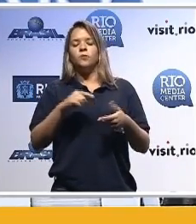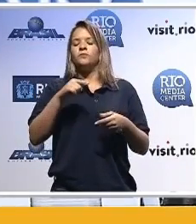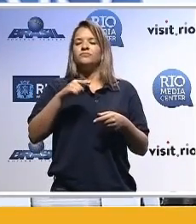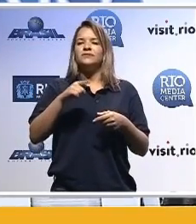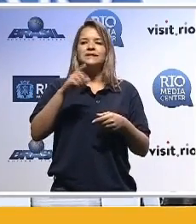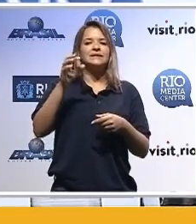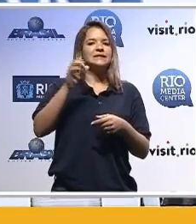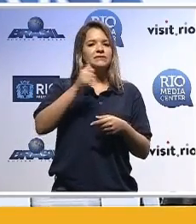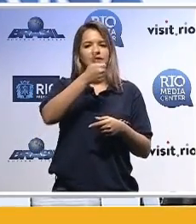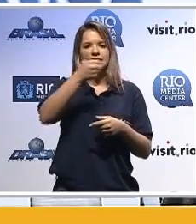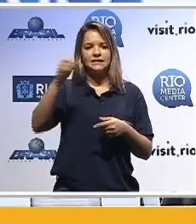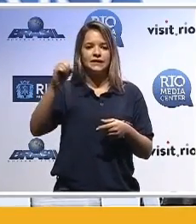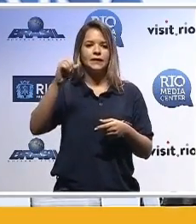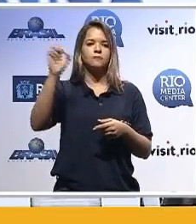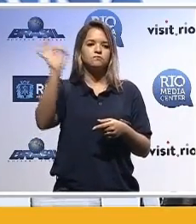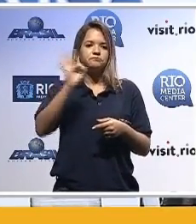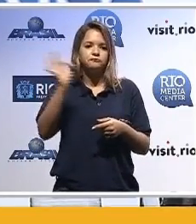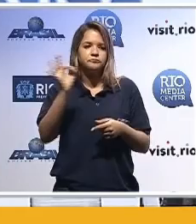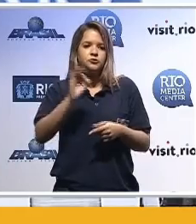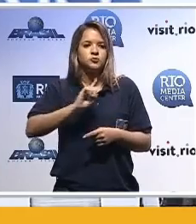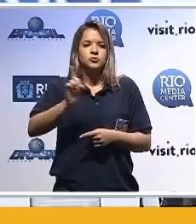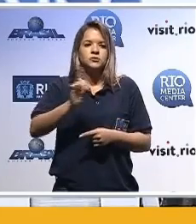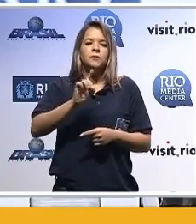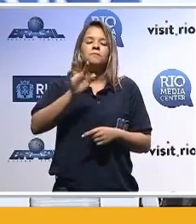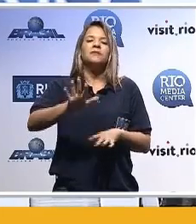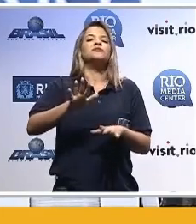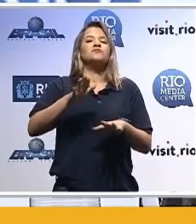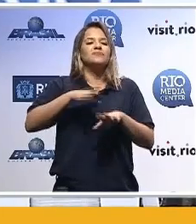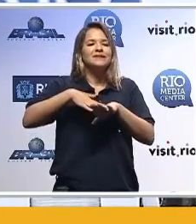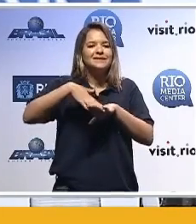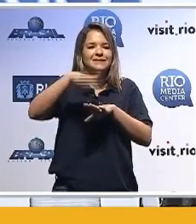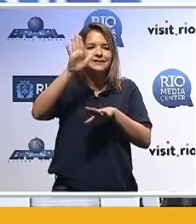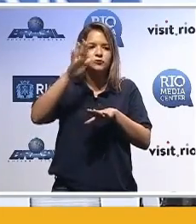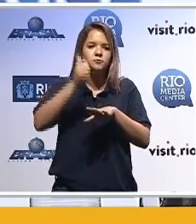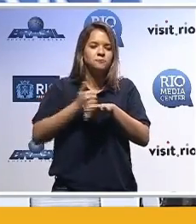está entendendo? Mas certamente acima da média